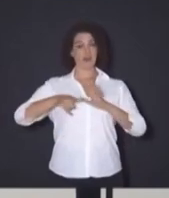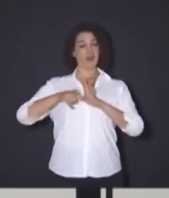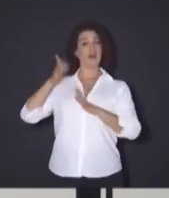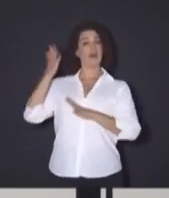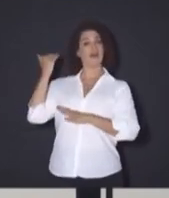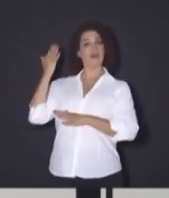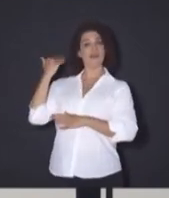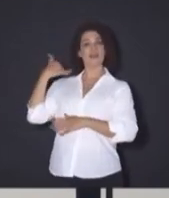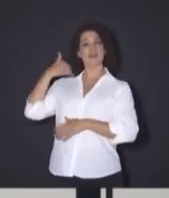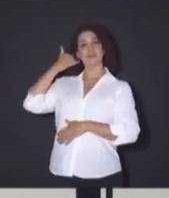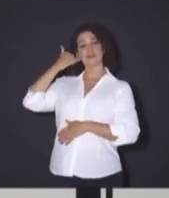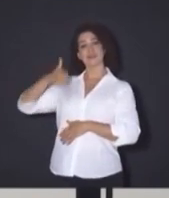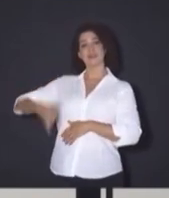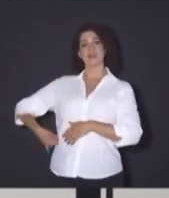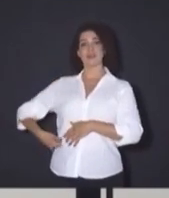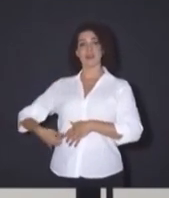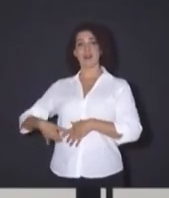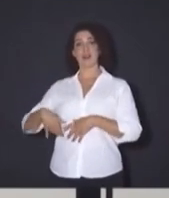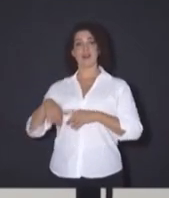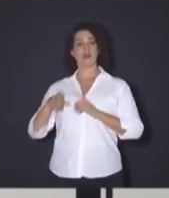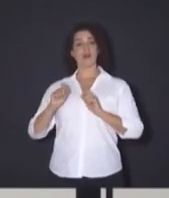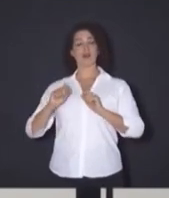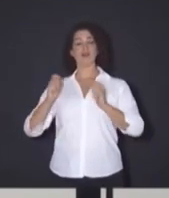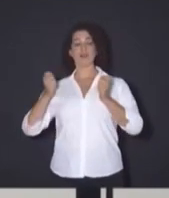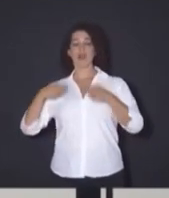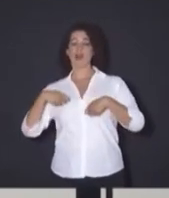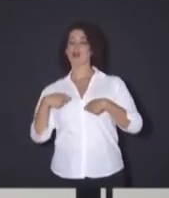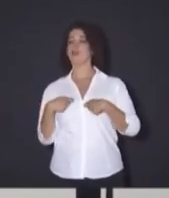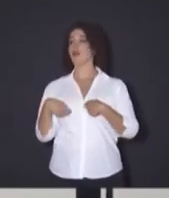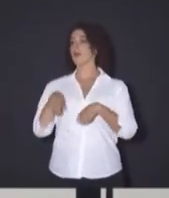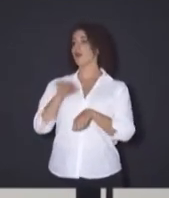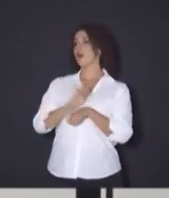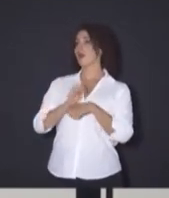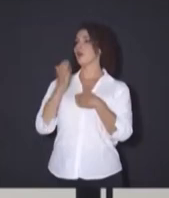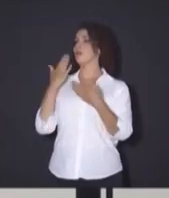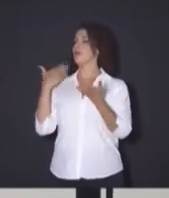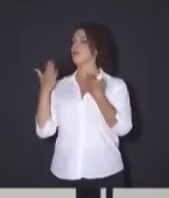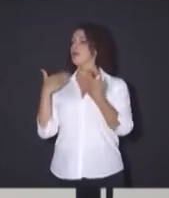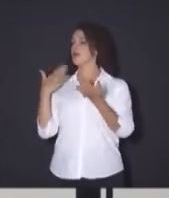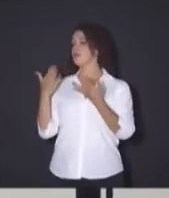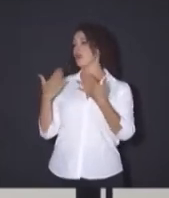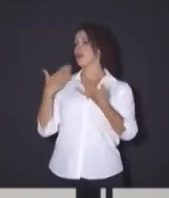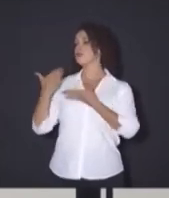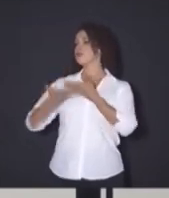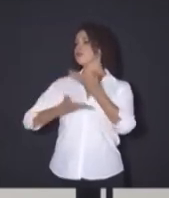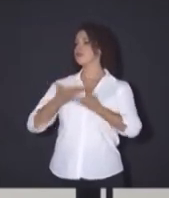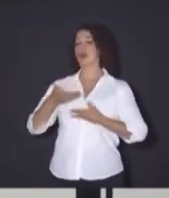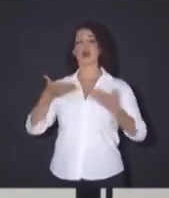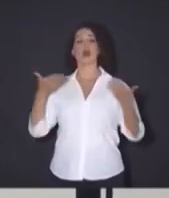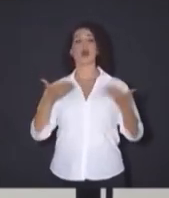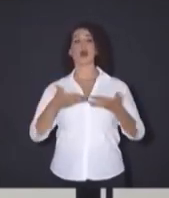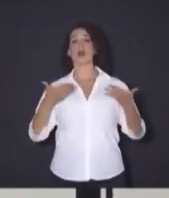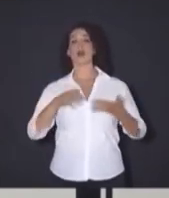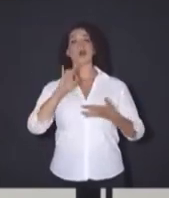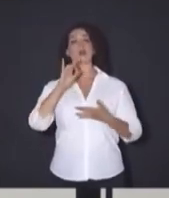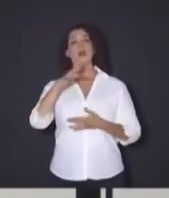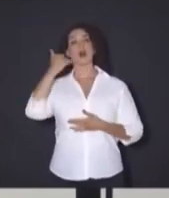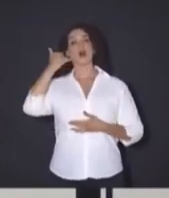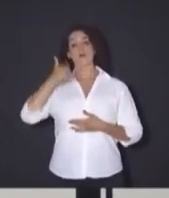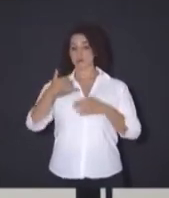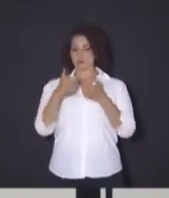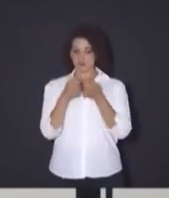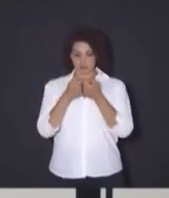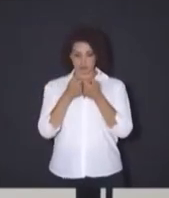podia parar, conversar, trocar ideias com as pessoas. Hoje a gente tudo está no mundo, está em celular. Tá...